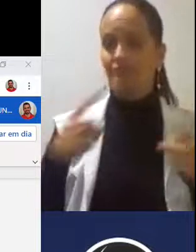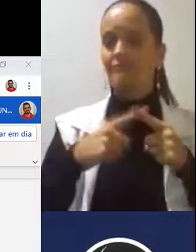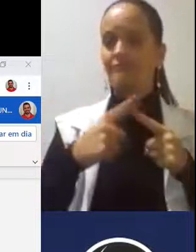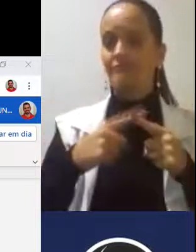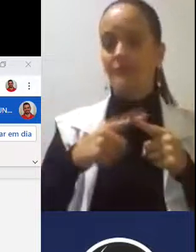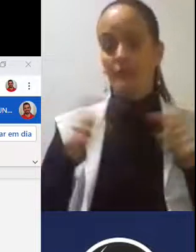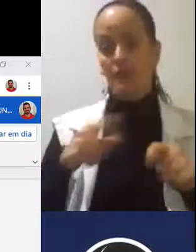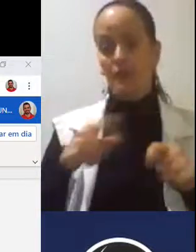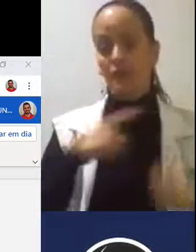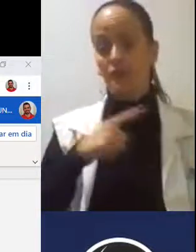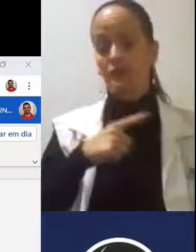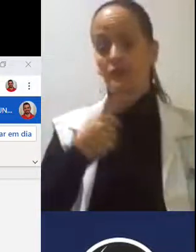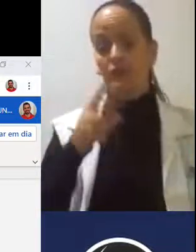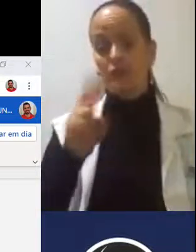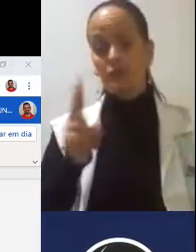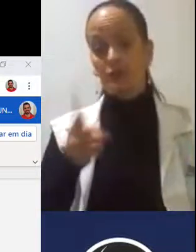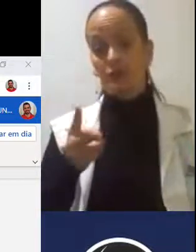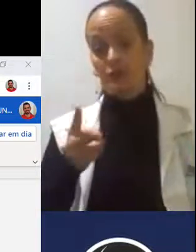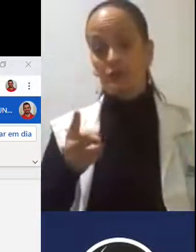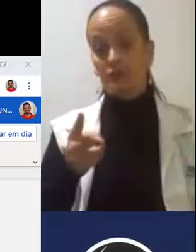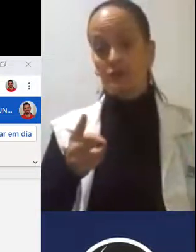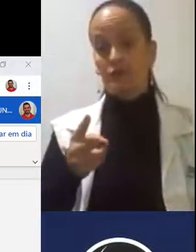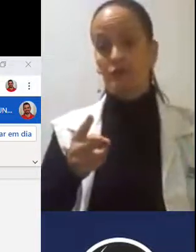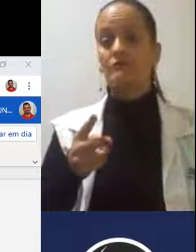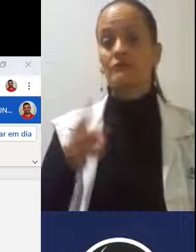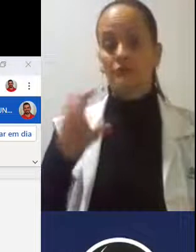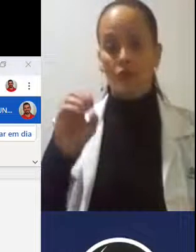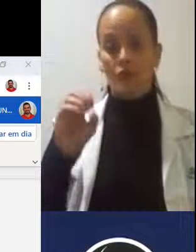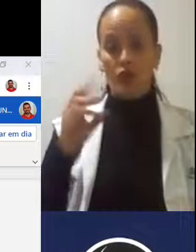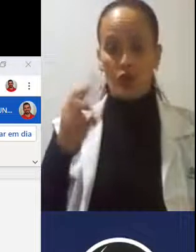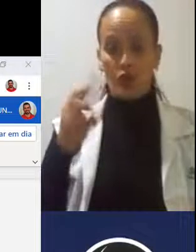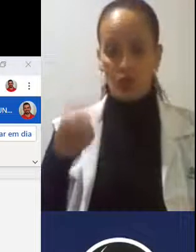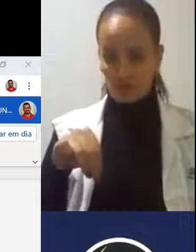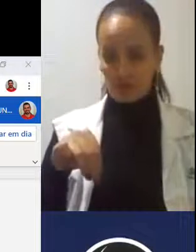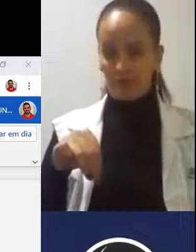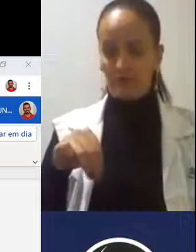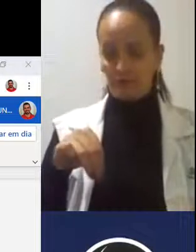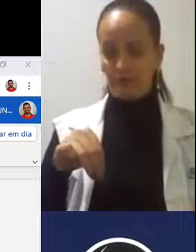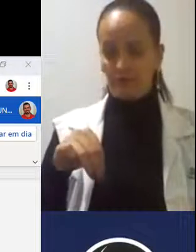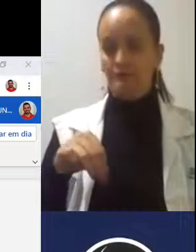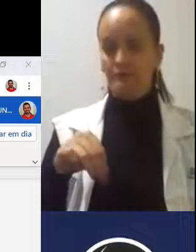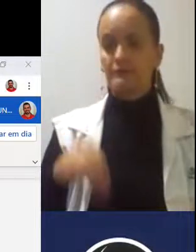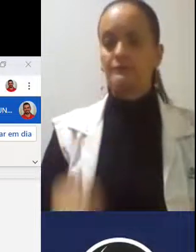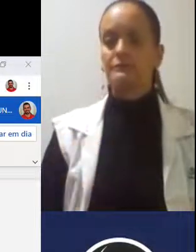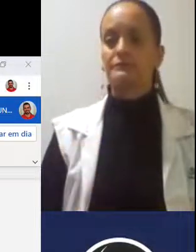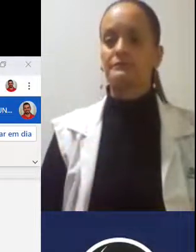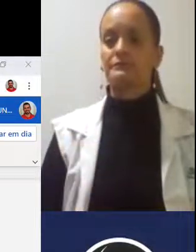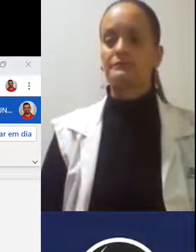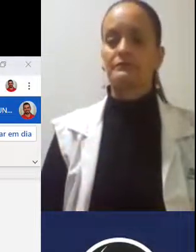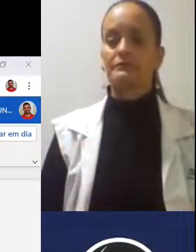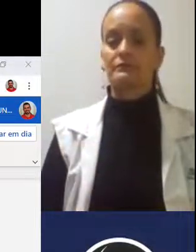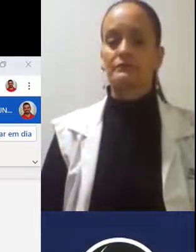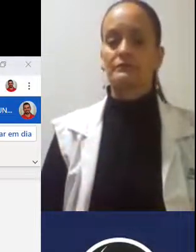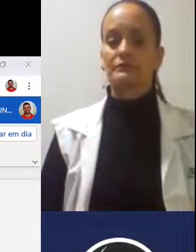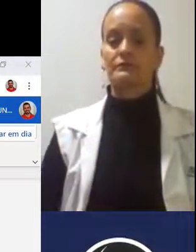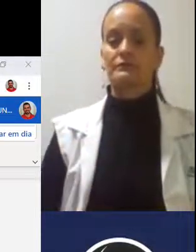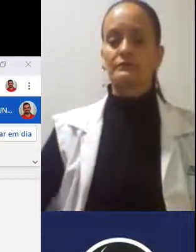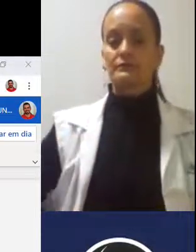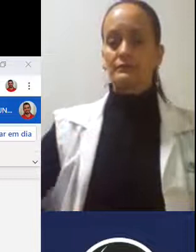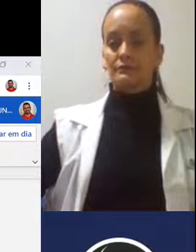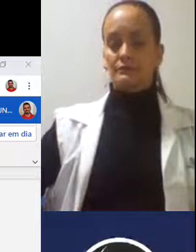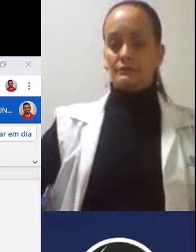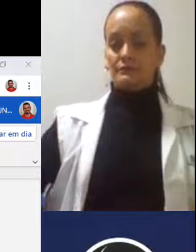2.420 ohms, certo? Então, nesse caso aqui, ó, se a gente for ligar todos